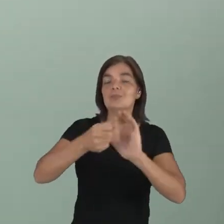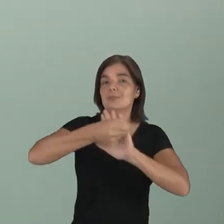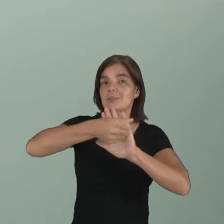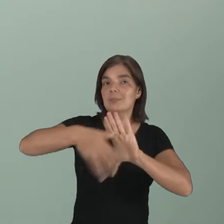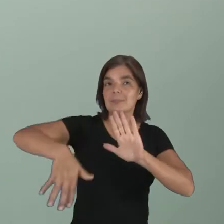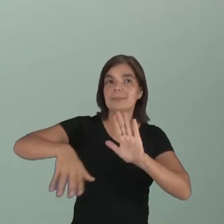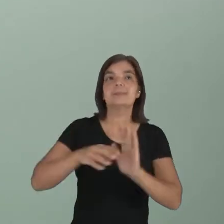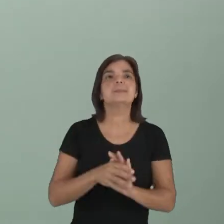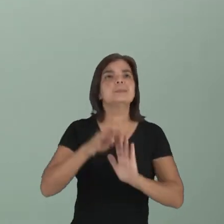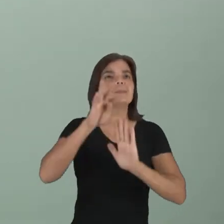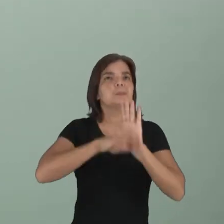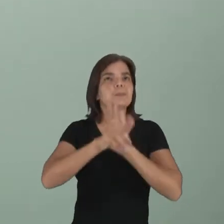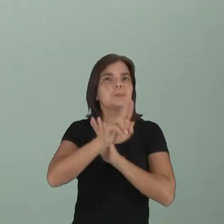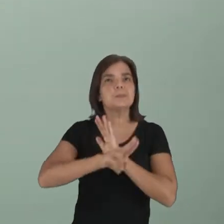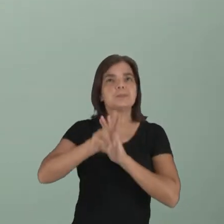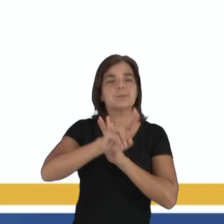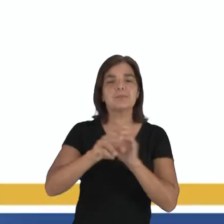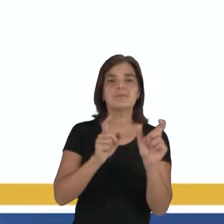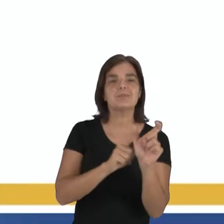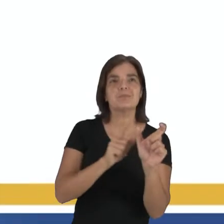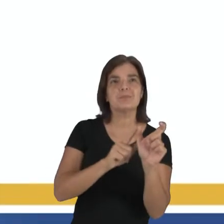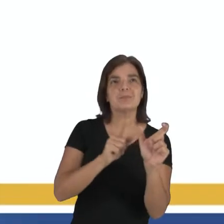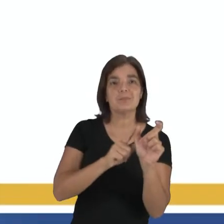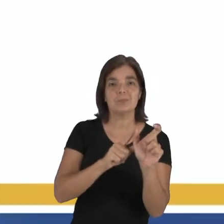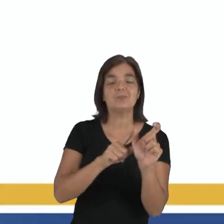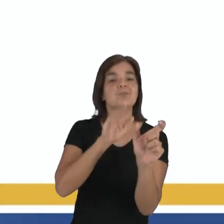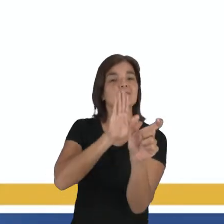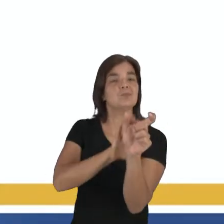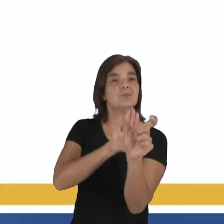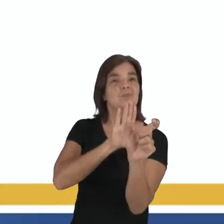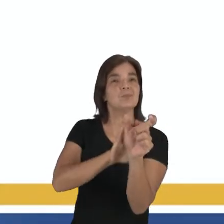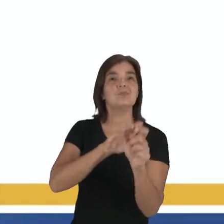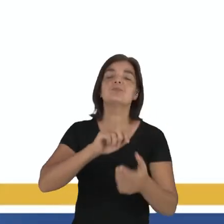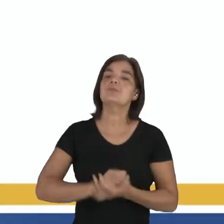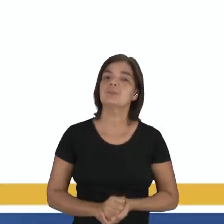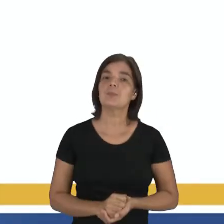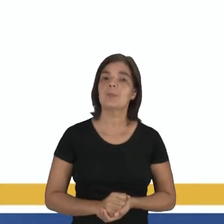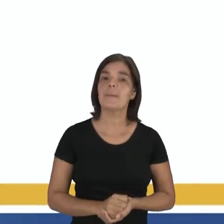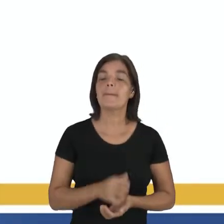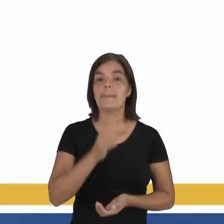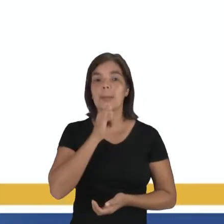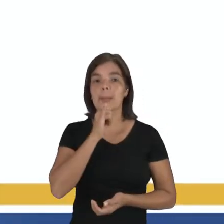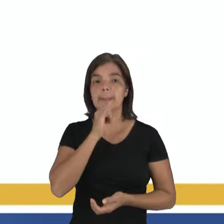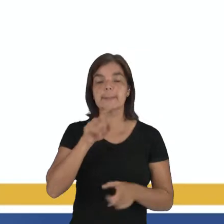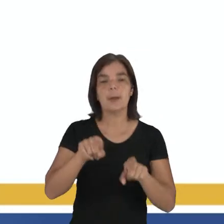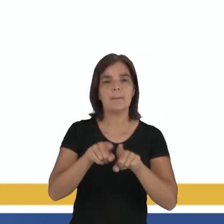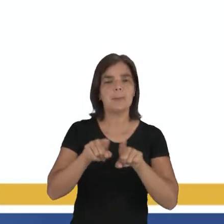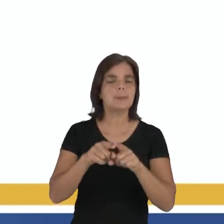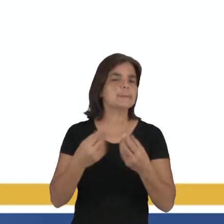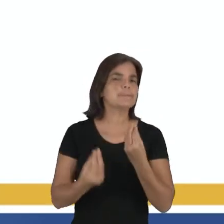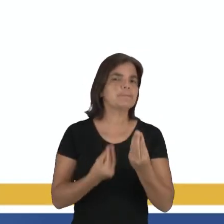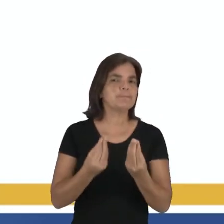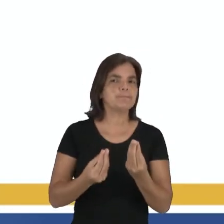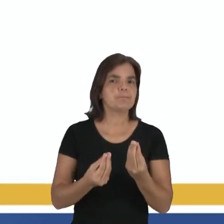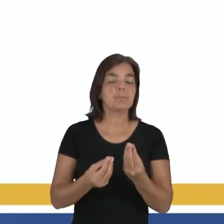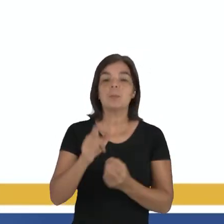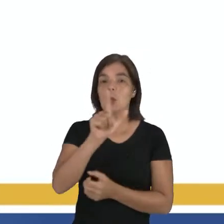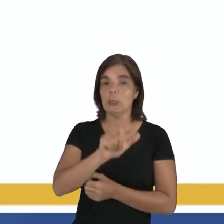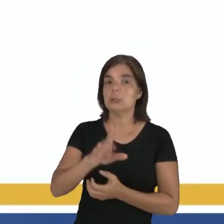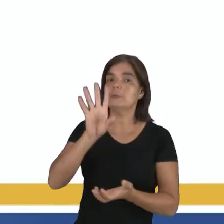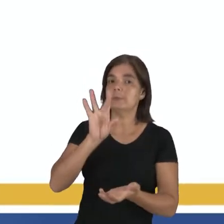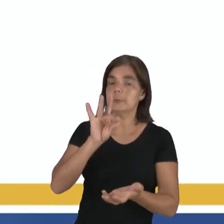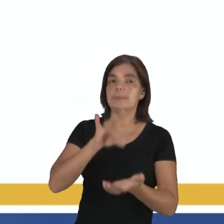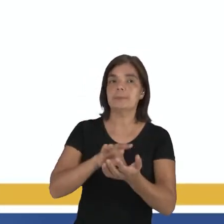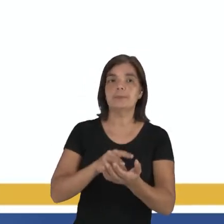bom? Textos que se utilizam mais de palavras com sentido denotativo. Quando se utiliza mais a linguagem